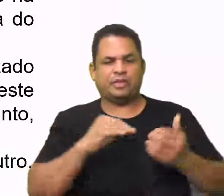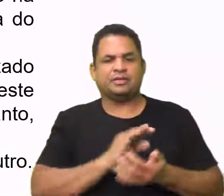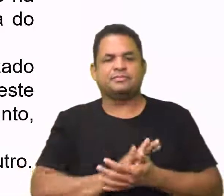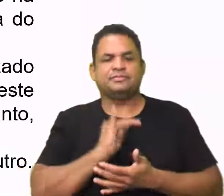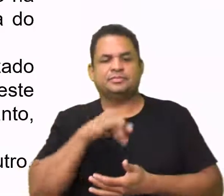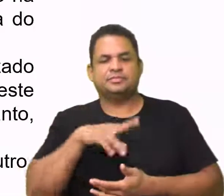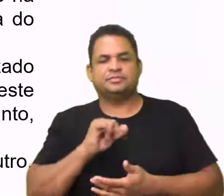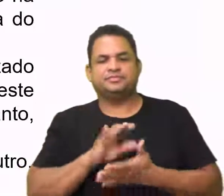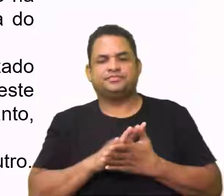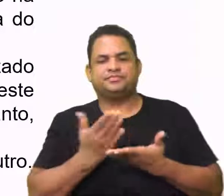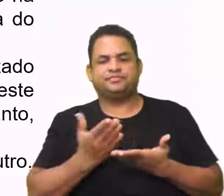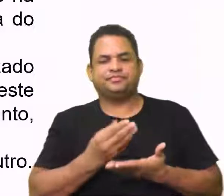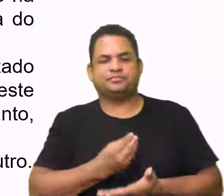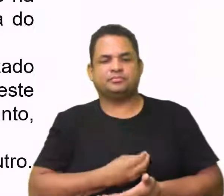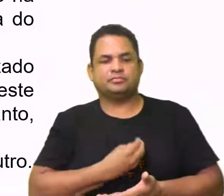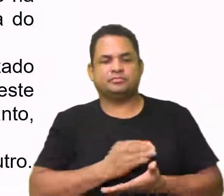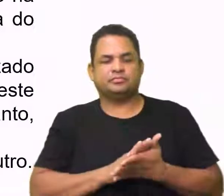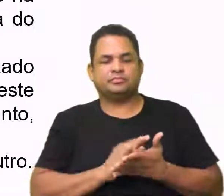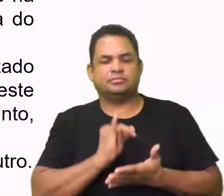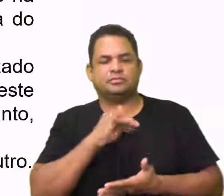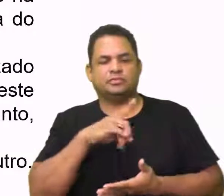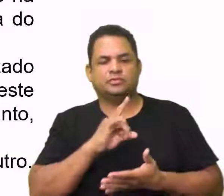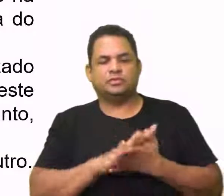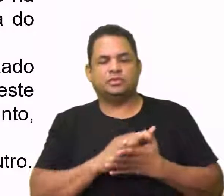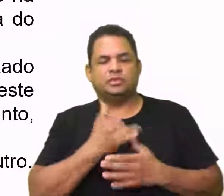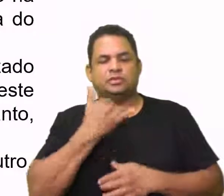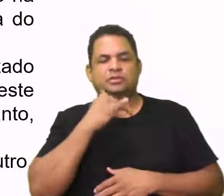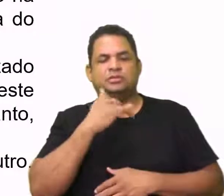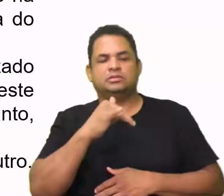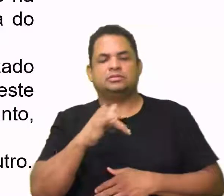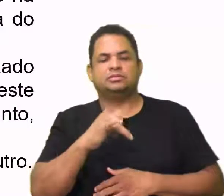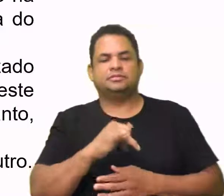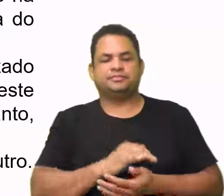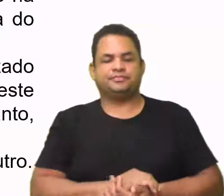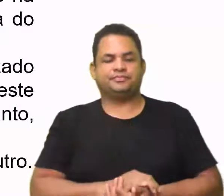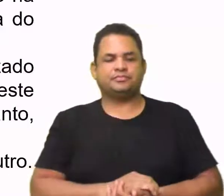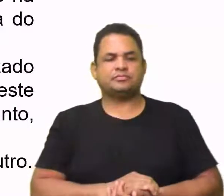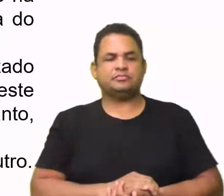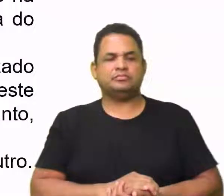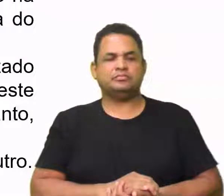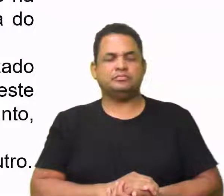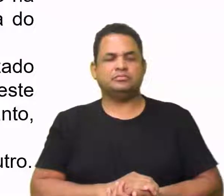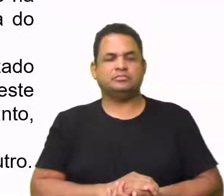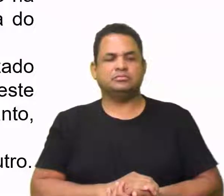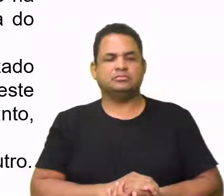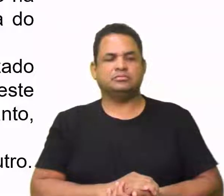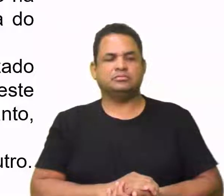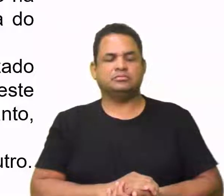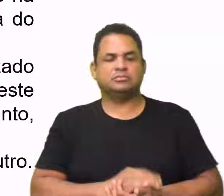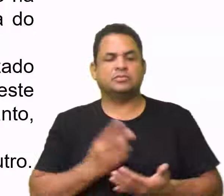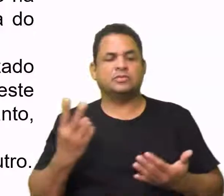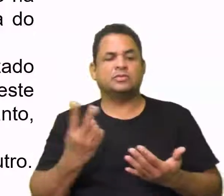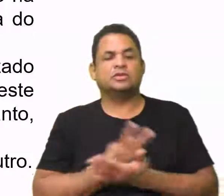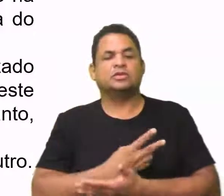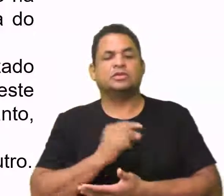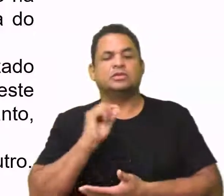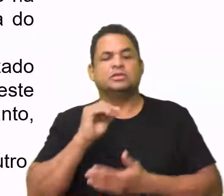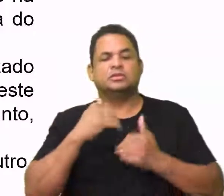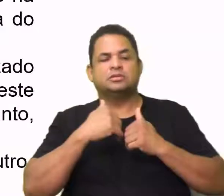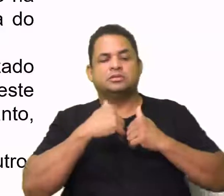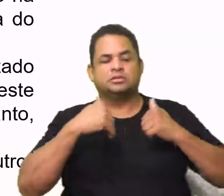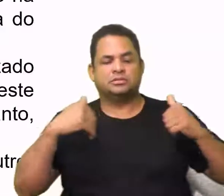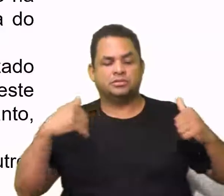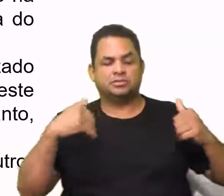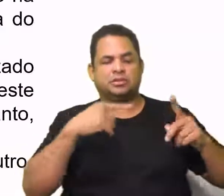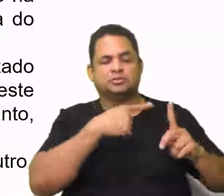do induzido pela presença do indutor eletrizado. Né? Então, ele pode ver que vai acontecer o quê? Vai separar as